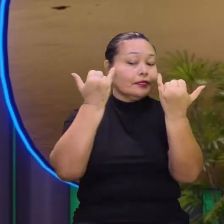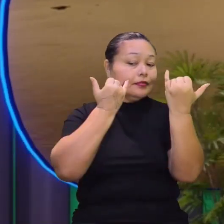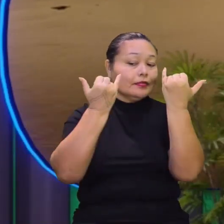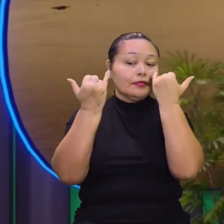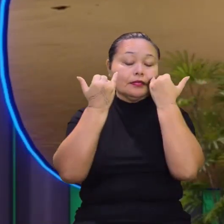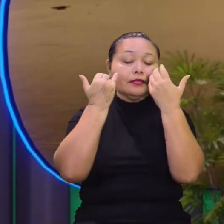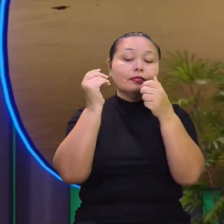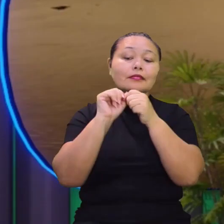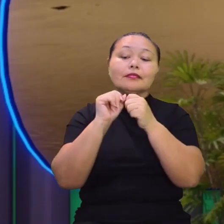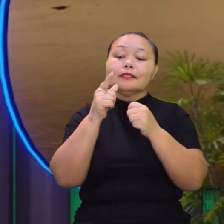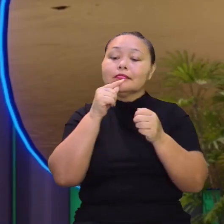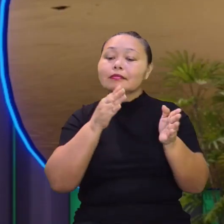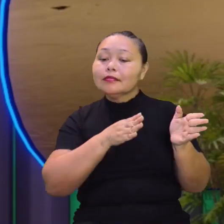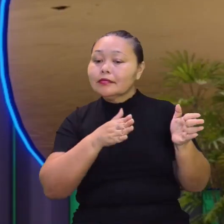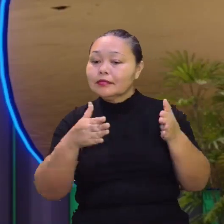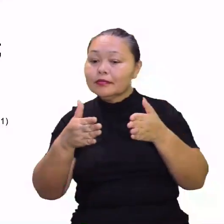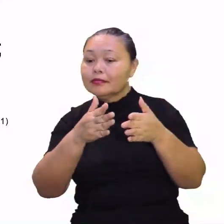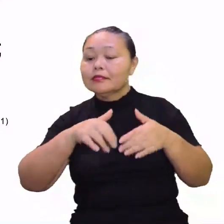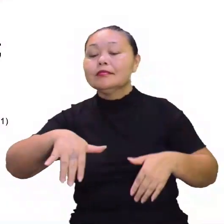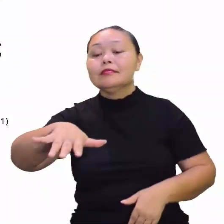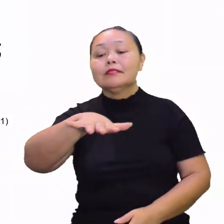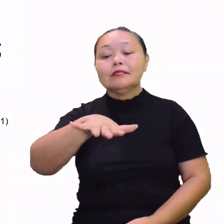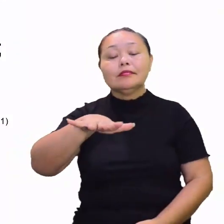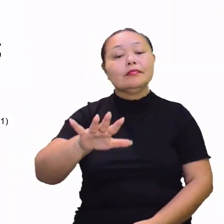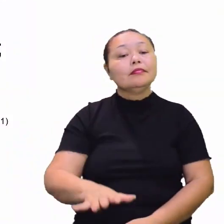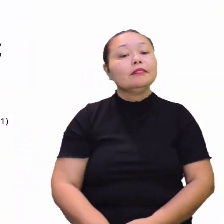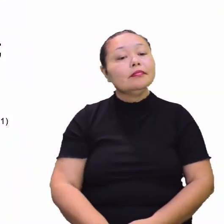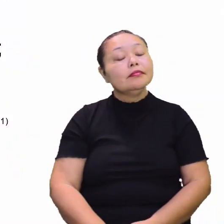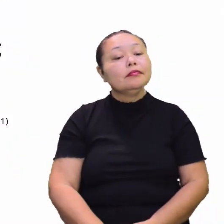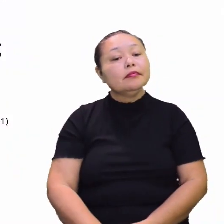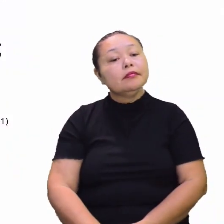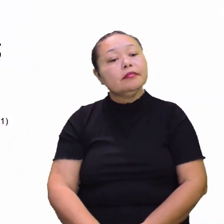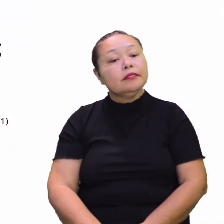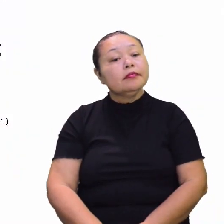informações sobre as hidrovias. Vamos lá.